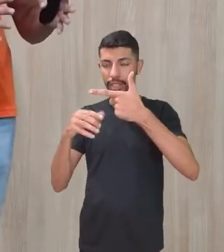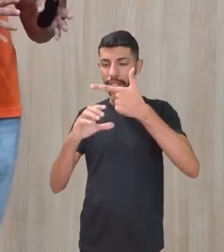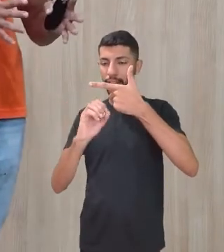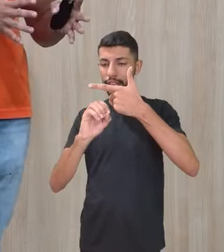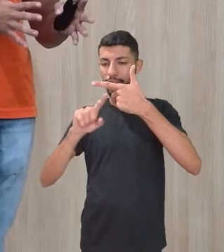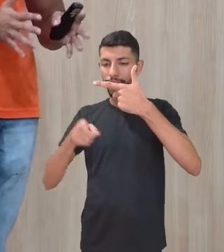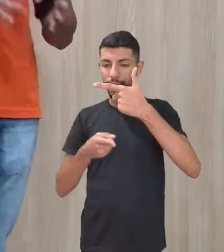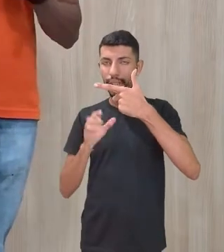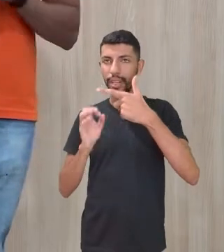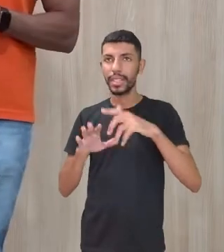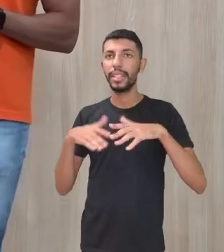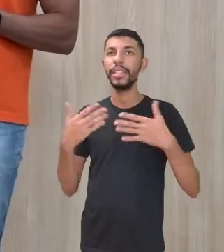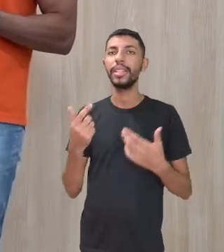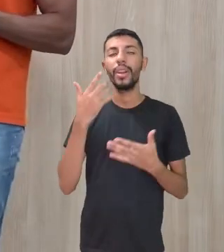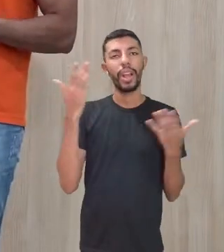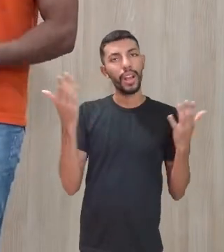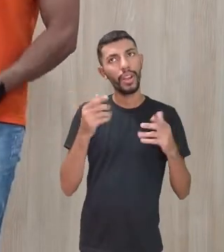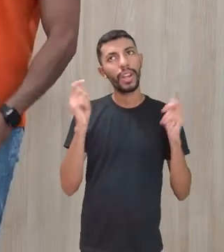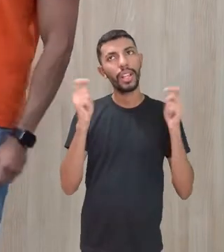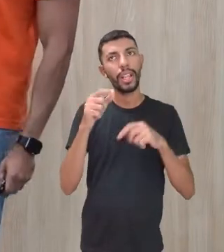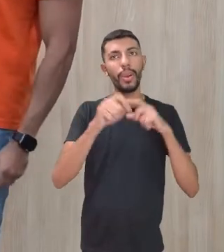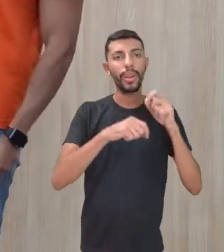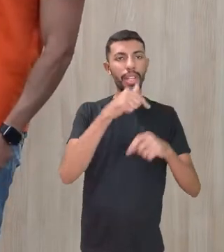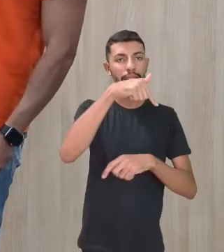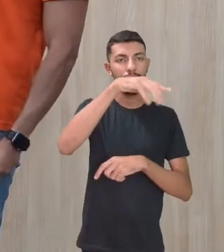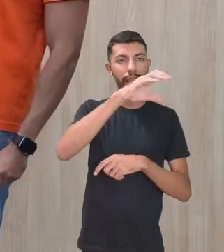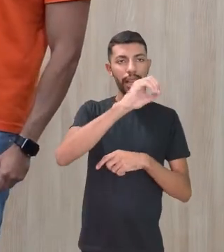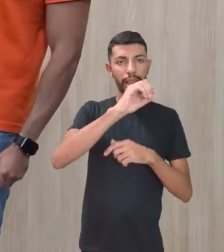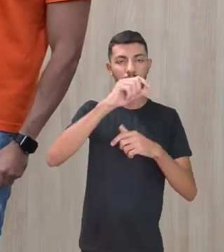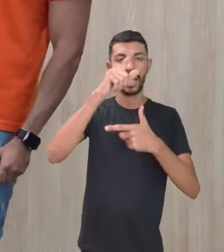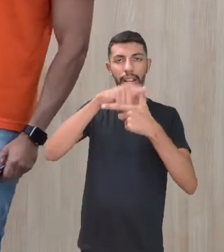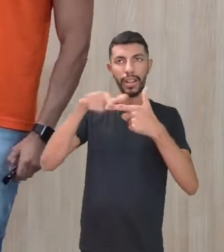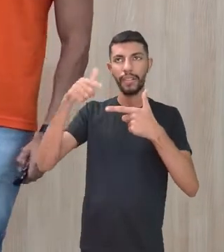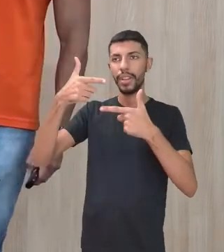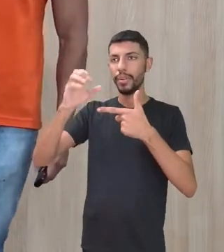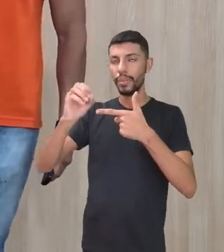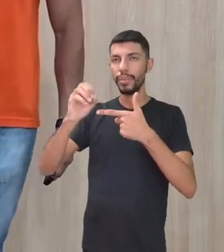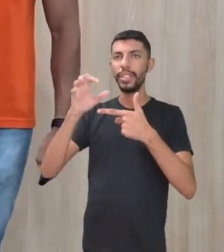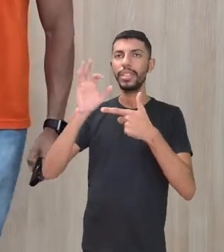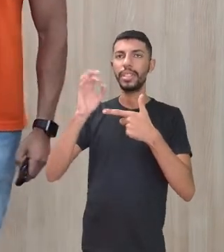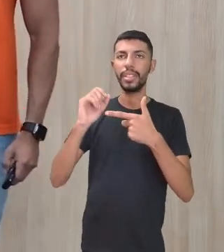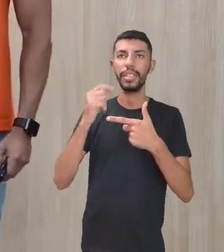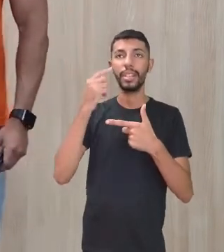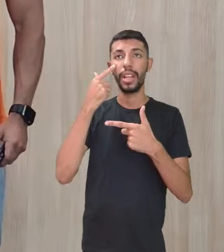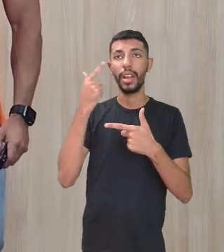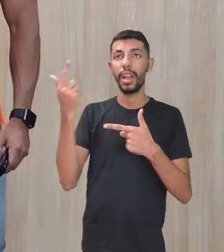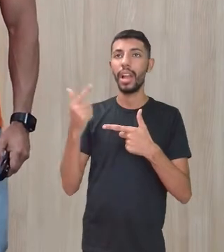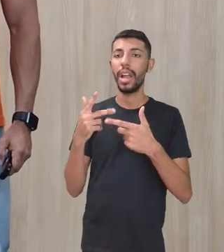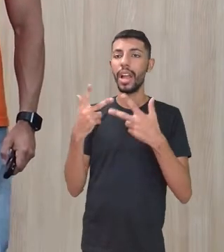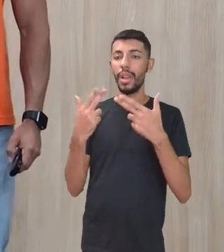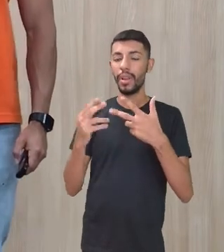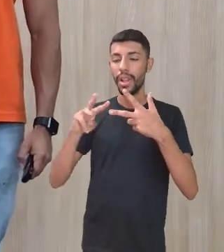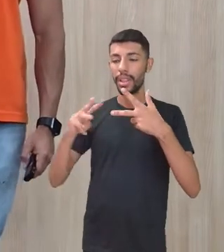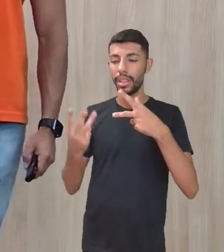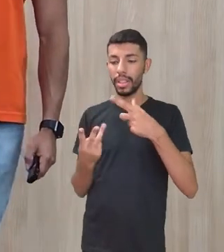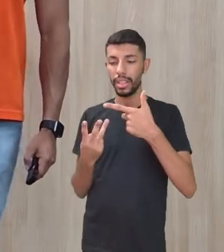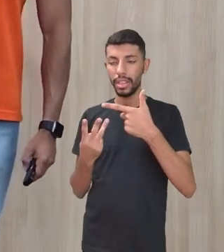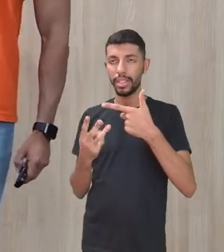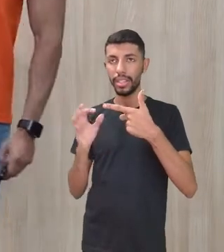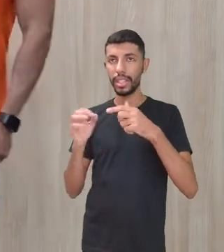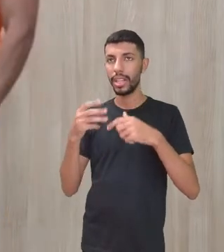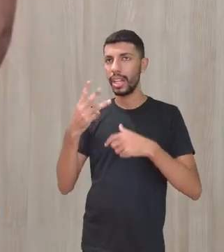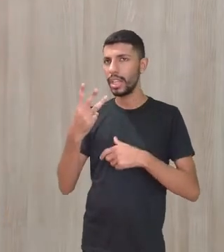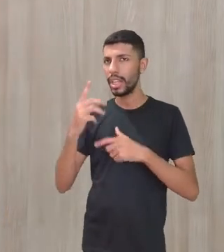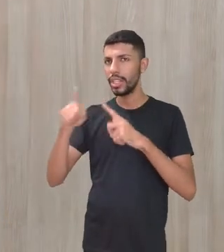70, ele é maior que o 20. 70 dividido por 20 é igual a 3. Pega esse 3 e multiplica